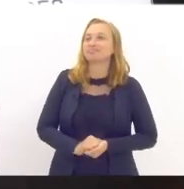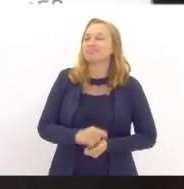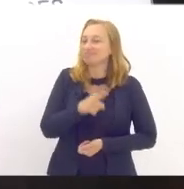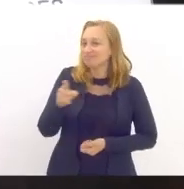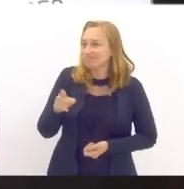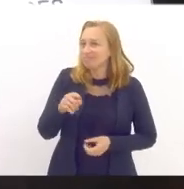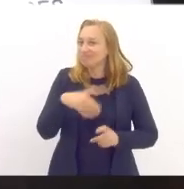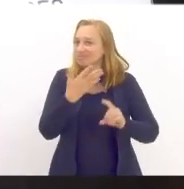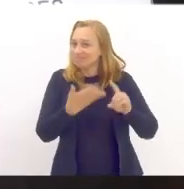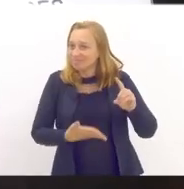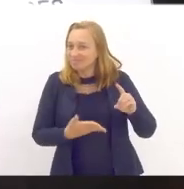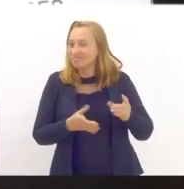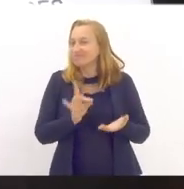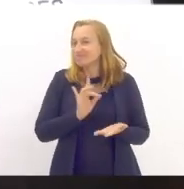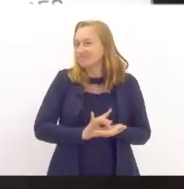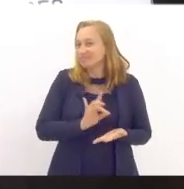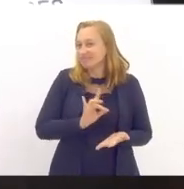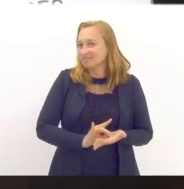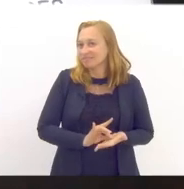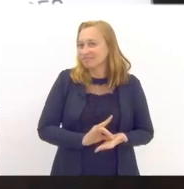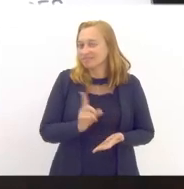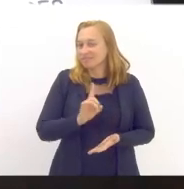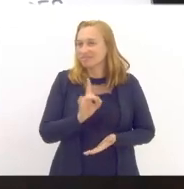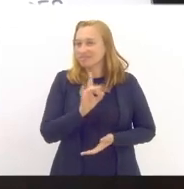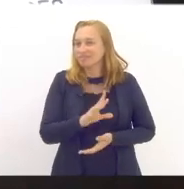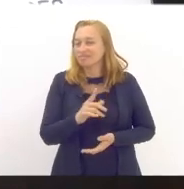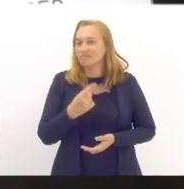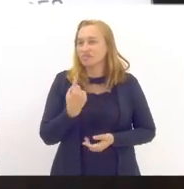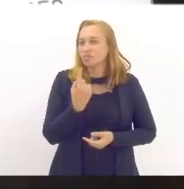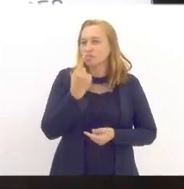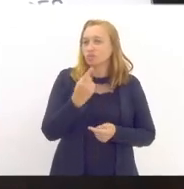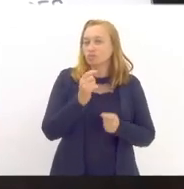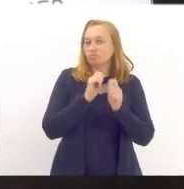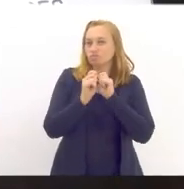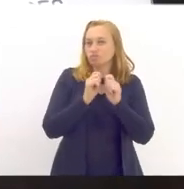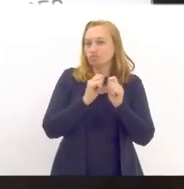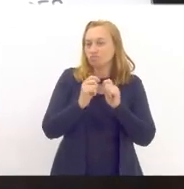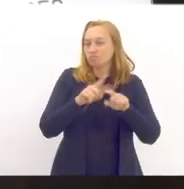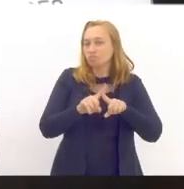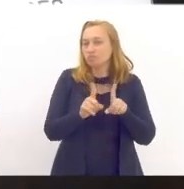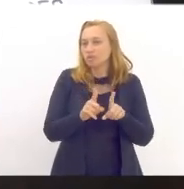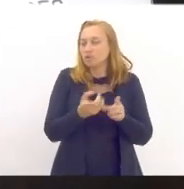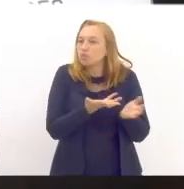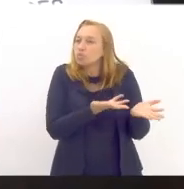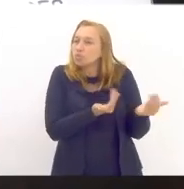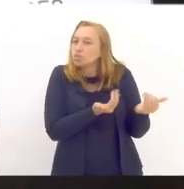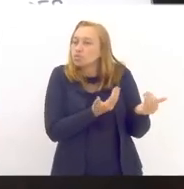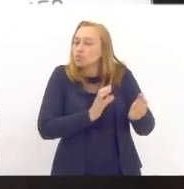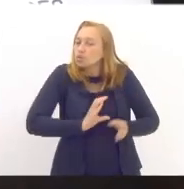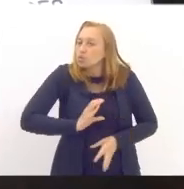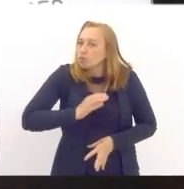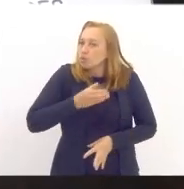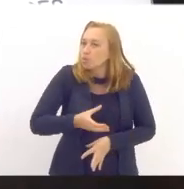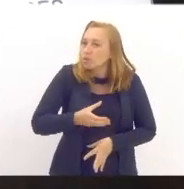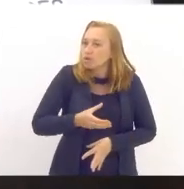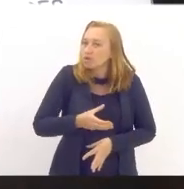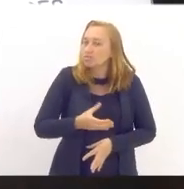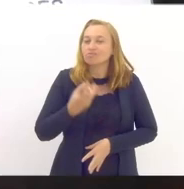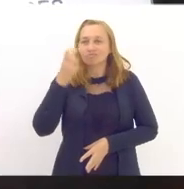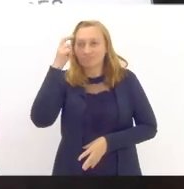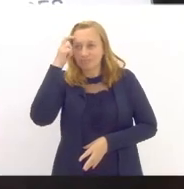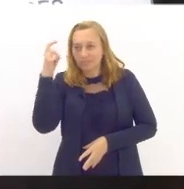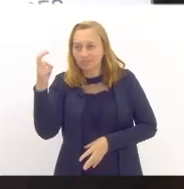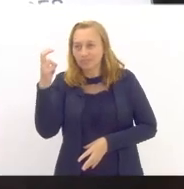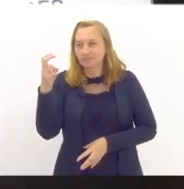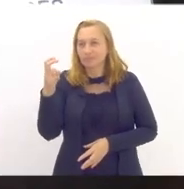estão homenageando, na verdade, não apenas um jornalista, mas um jovem corajoso,